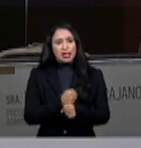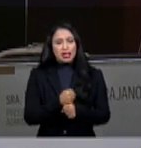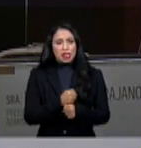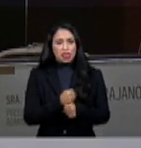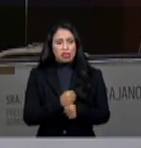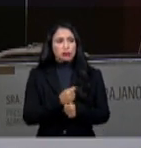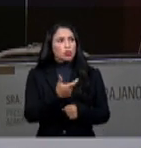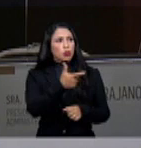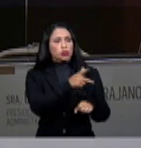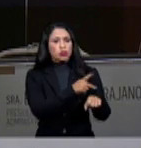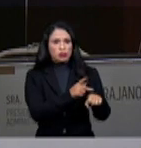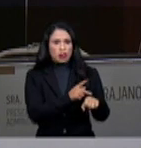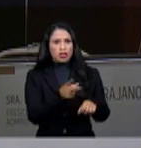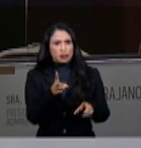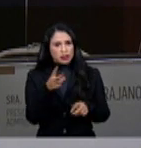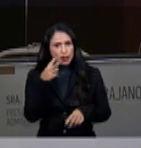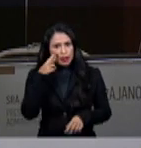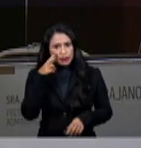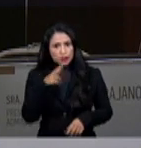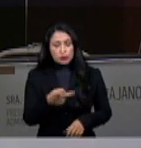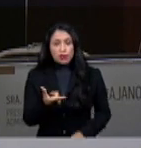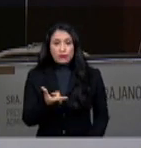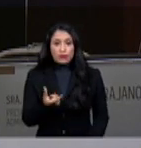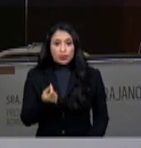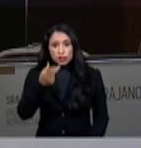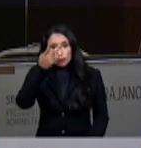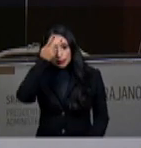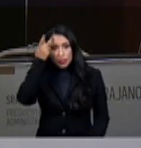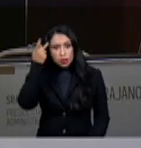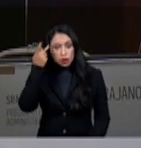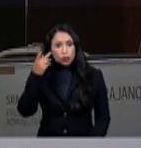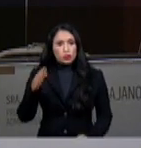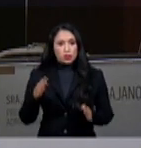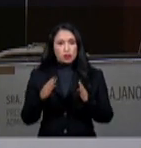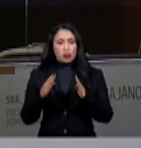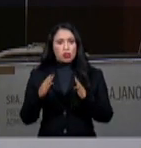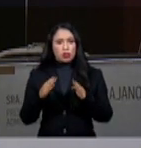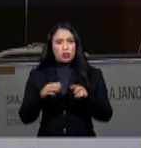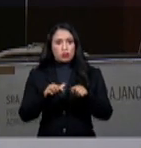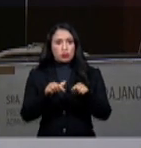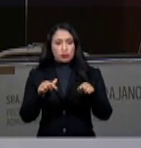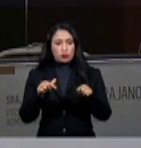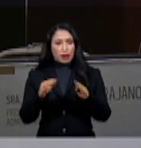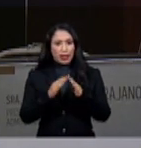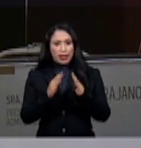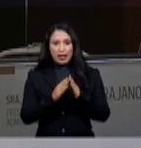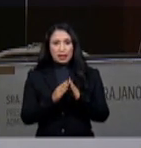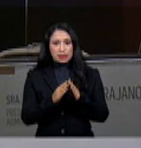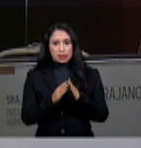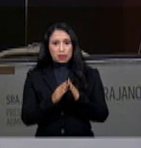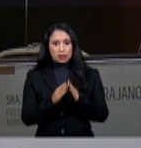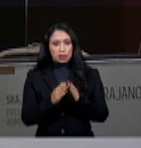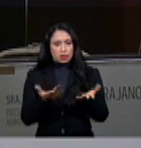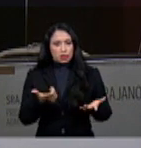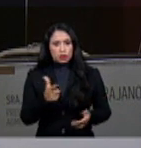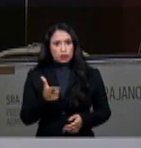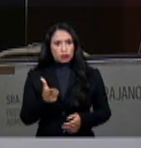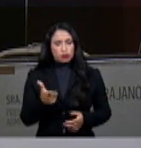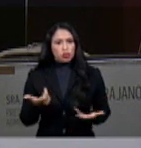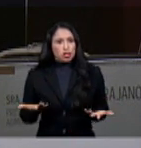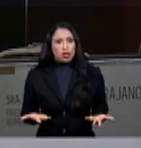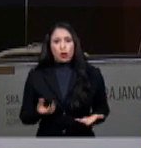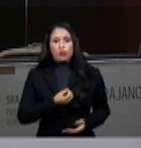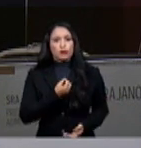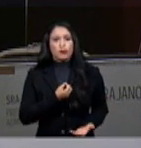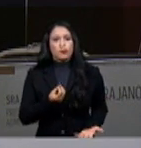desenvolvidos nós vimos agora 20 pessoas numa casa de 10 metros não tinha nem como viver se a comunidade Não tomasse